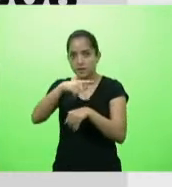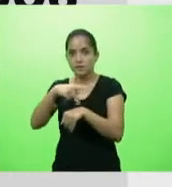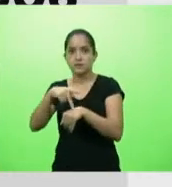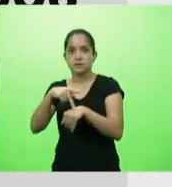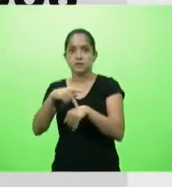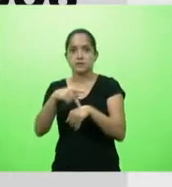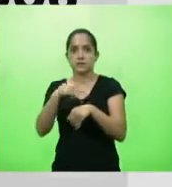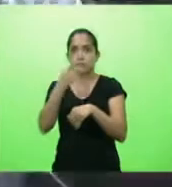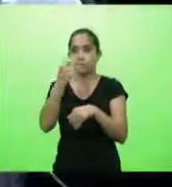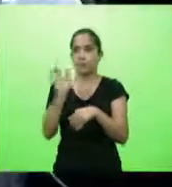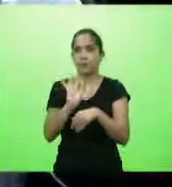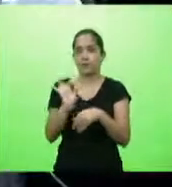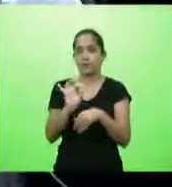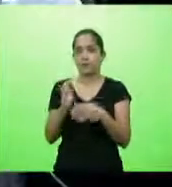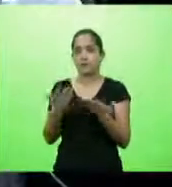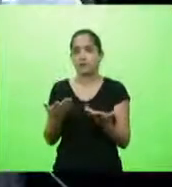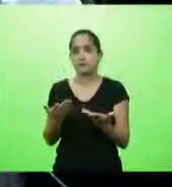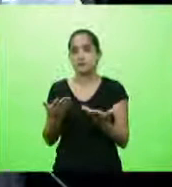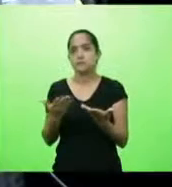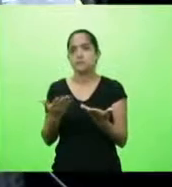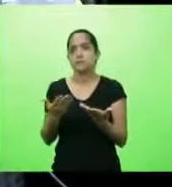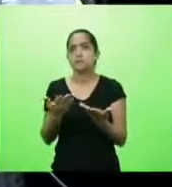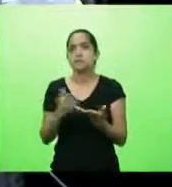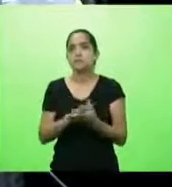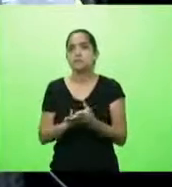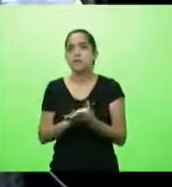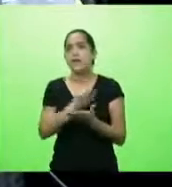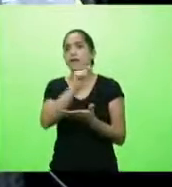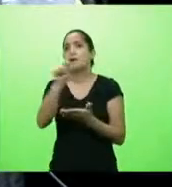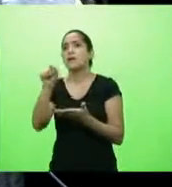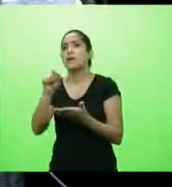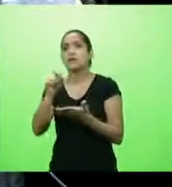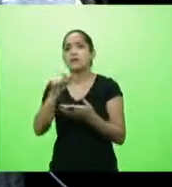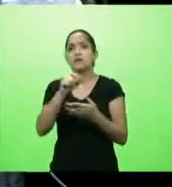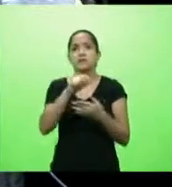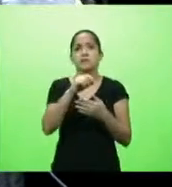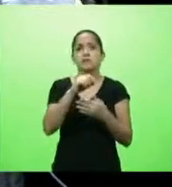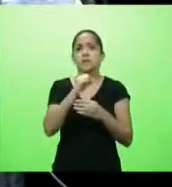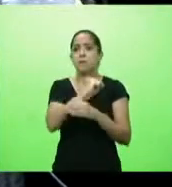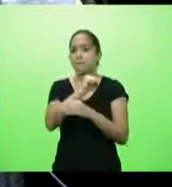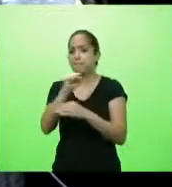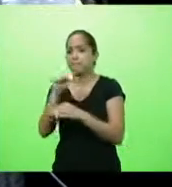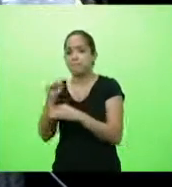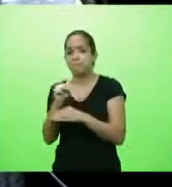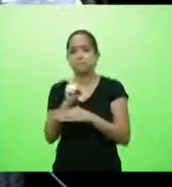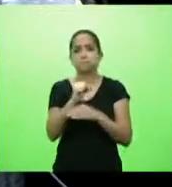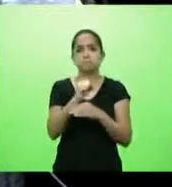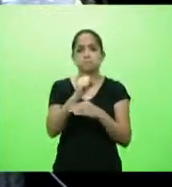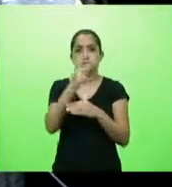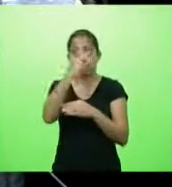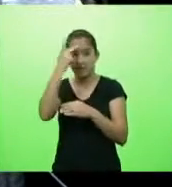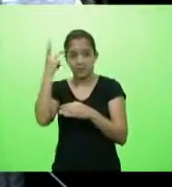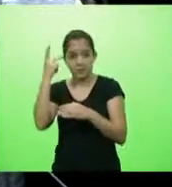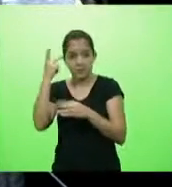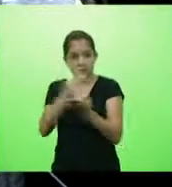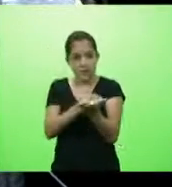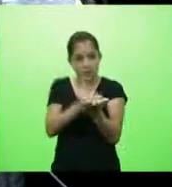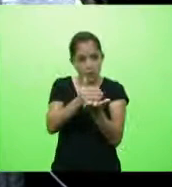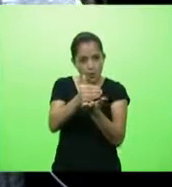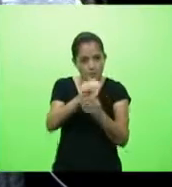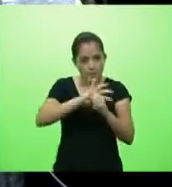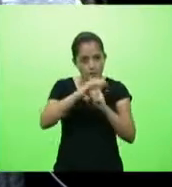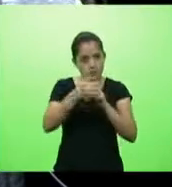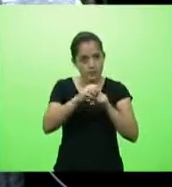Pode tirar a imagem. Sabe quem que são os genocidas? São aquelas pessoas que lá no início da